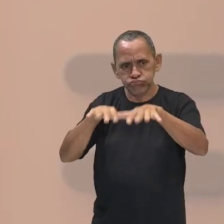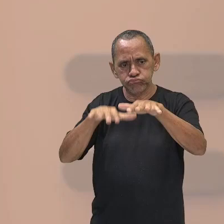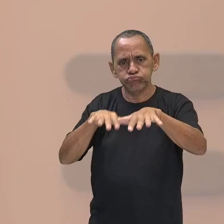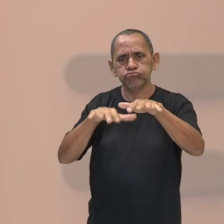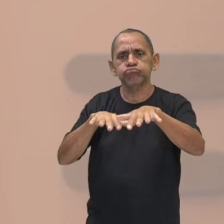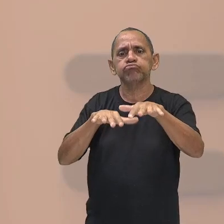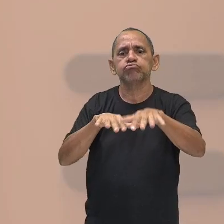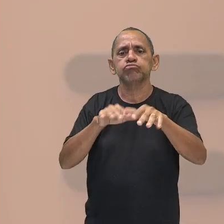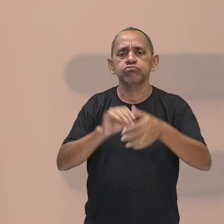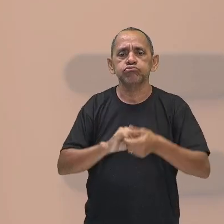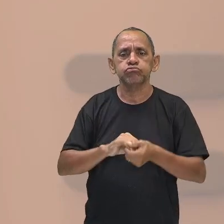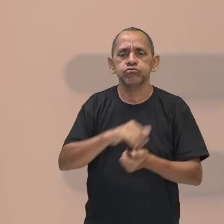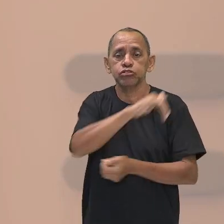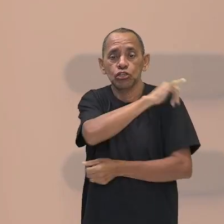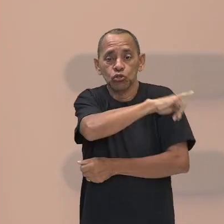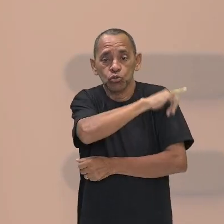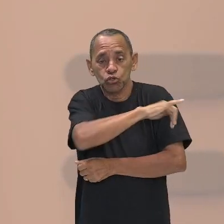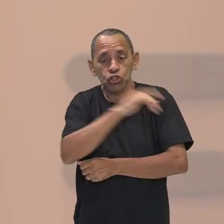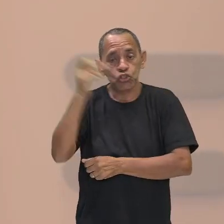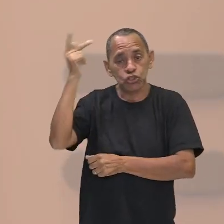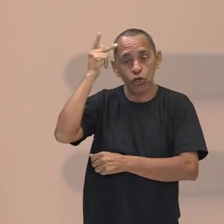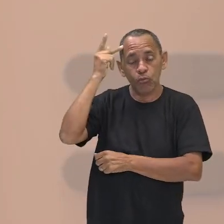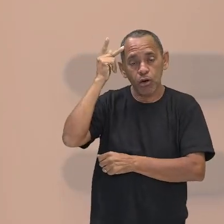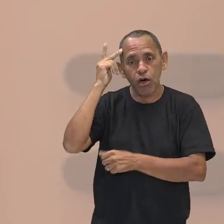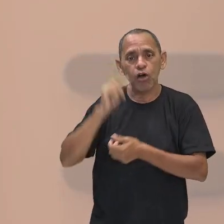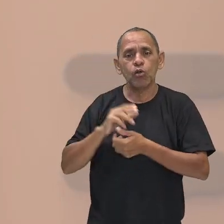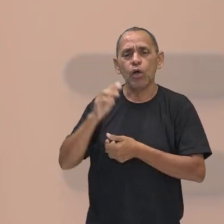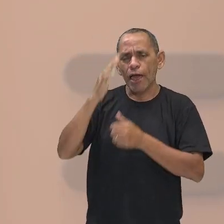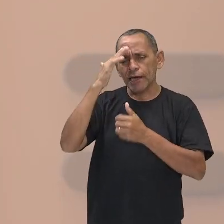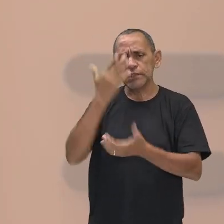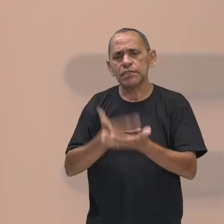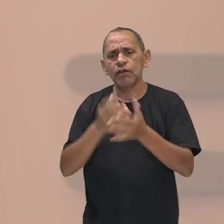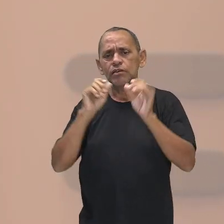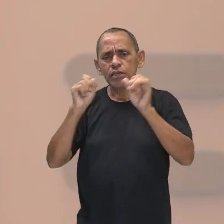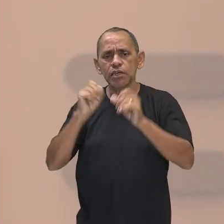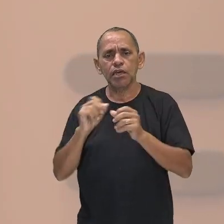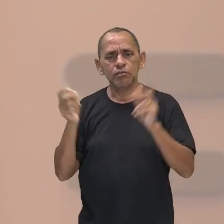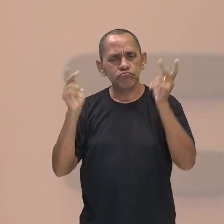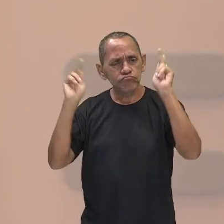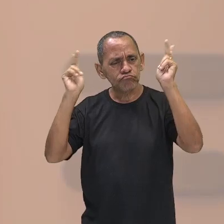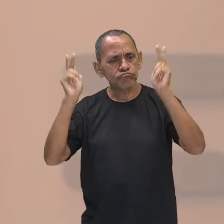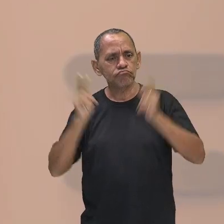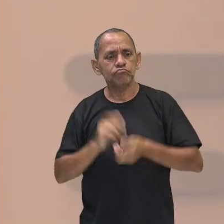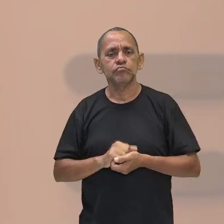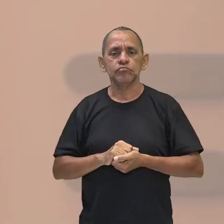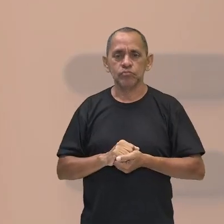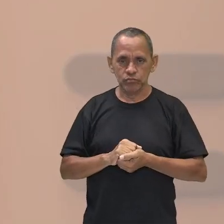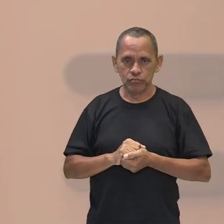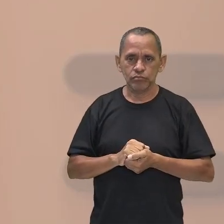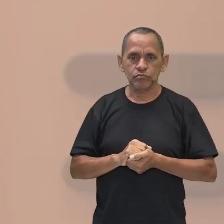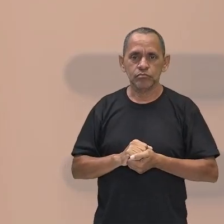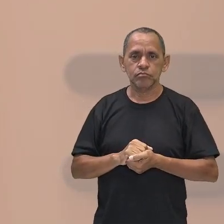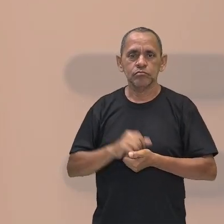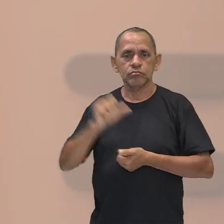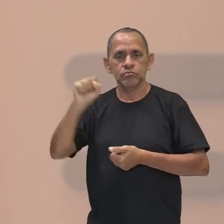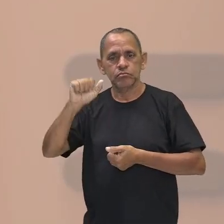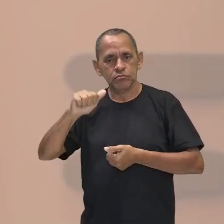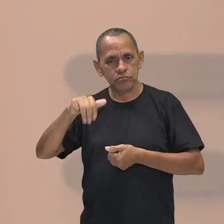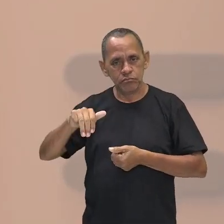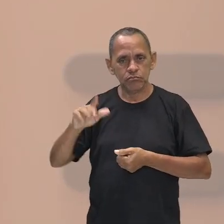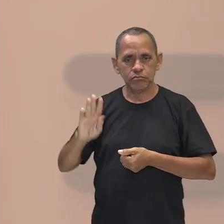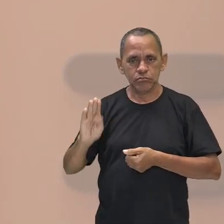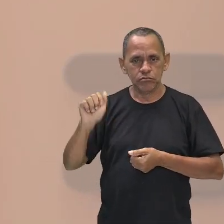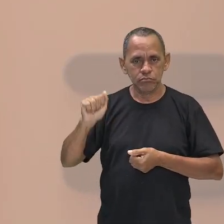Paulo, as pessoas achavam que era até uma escola de samba, porque foi feito pelas elites. Lembre-se disso, tá? É um movimento